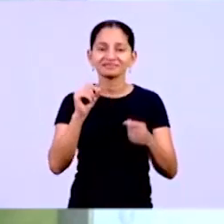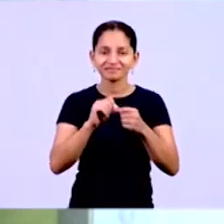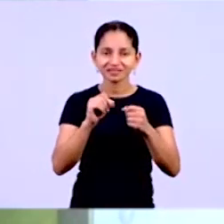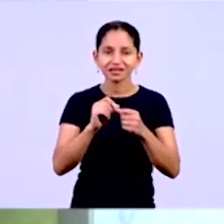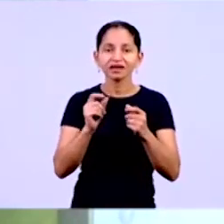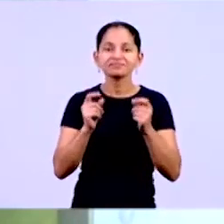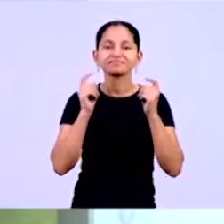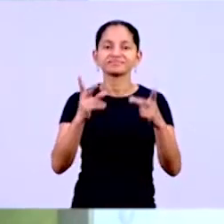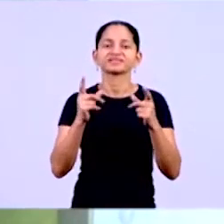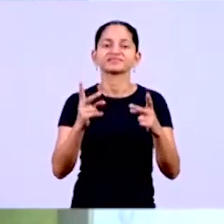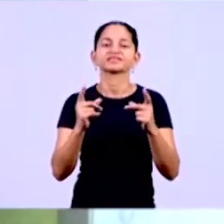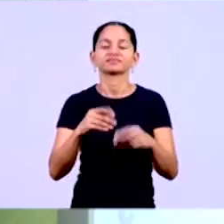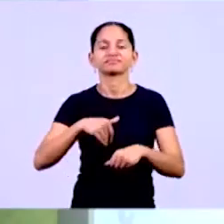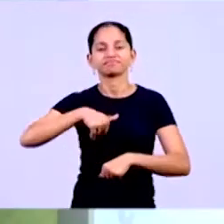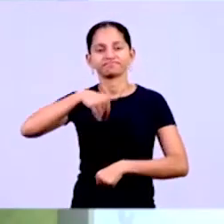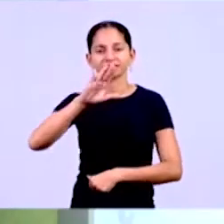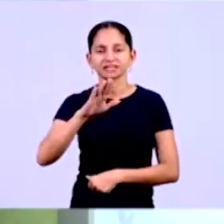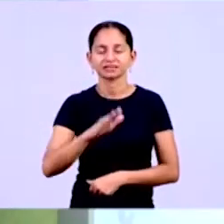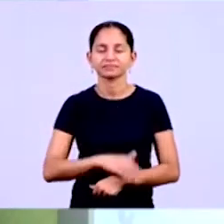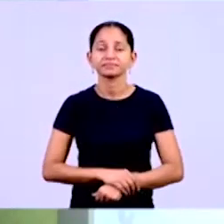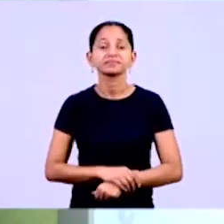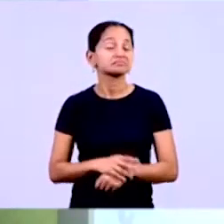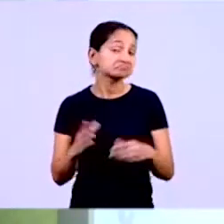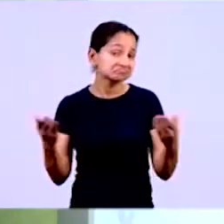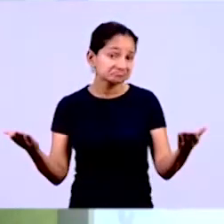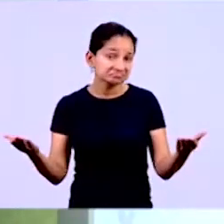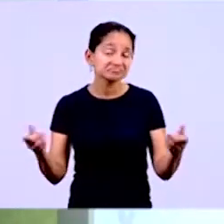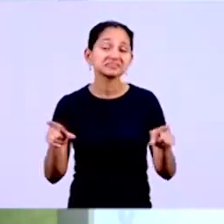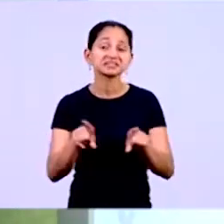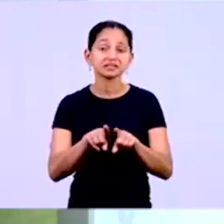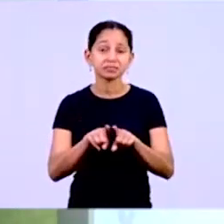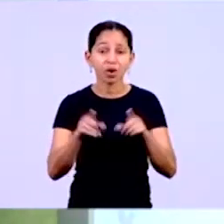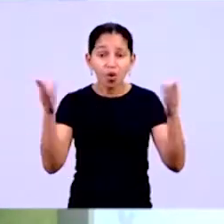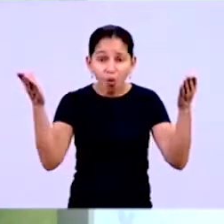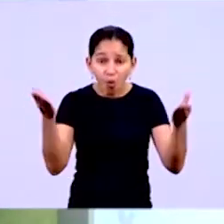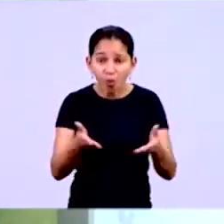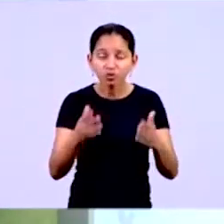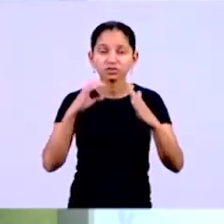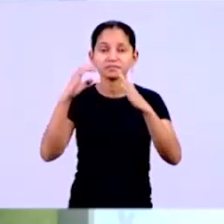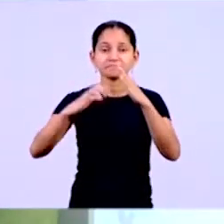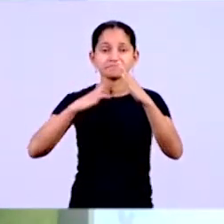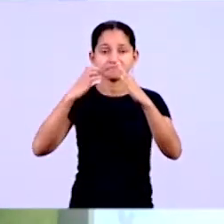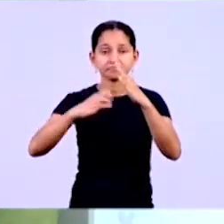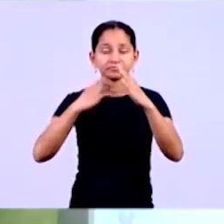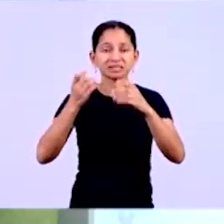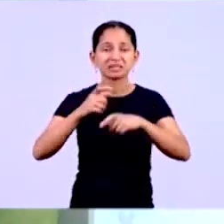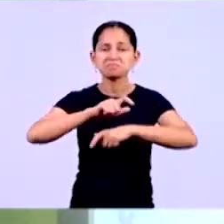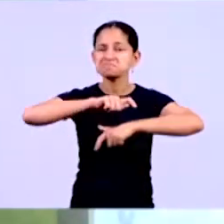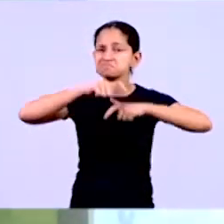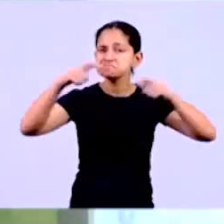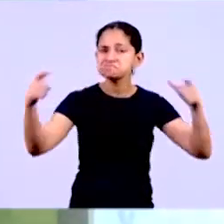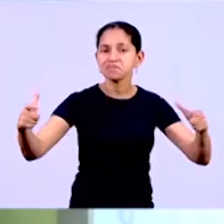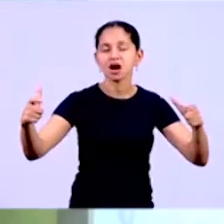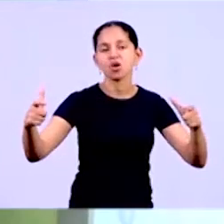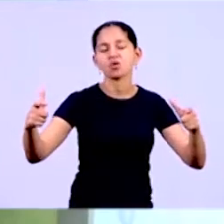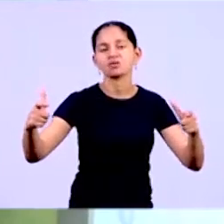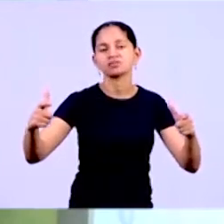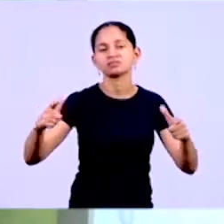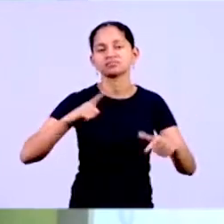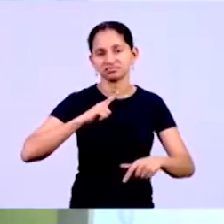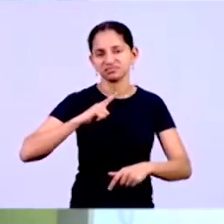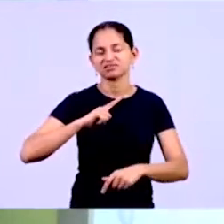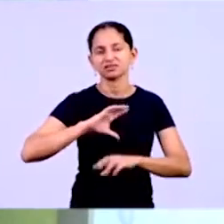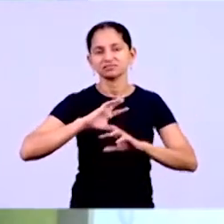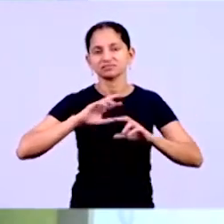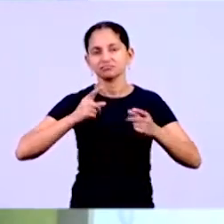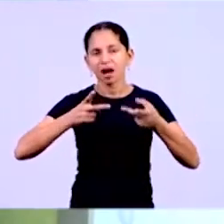Jobs, né? E não é por nada, né, que a Apple hoje é a maior empresa do mundo. Não é a maior empresa de software